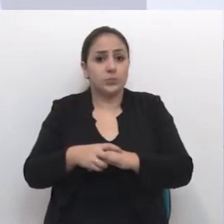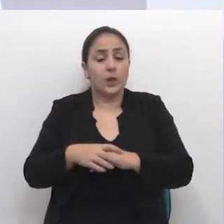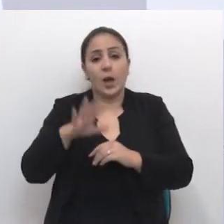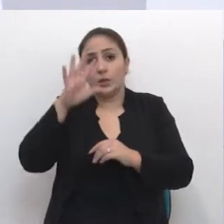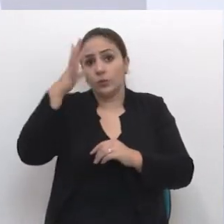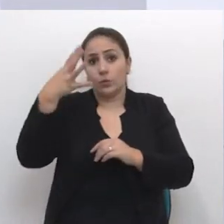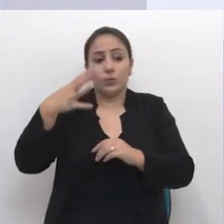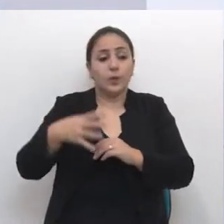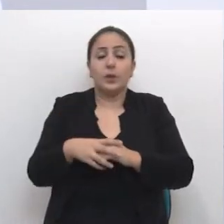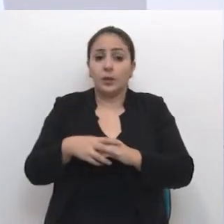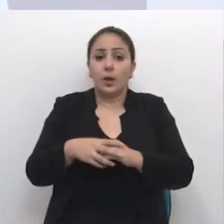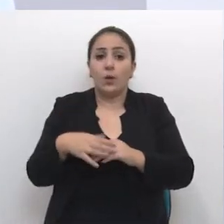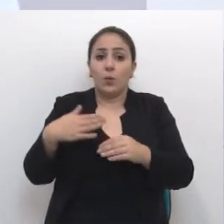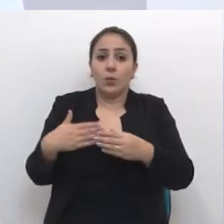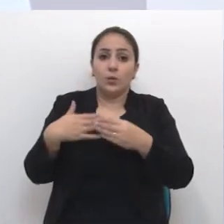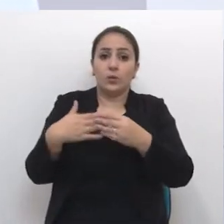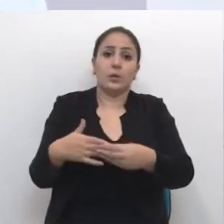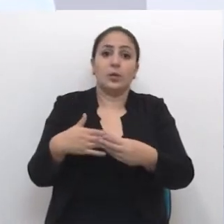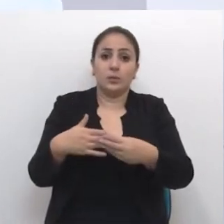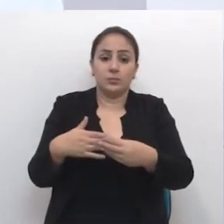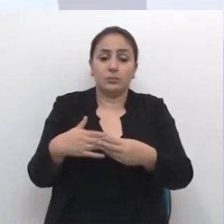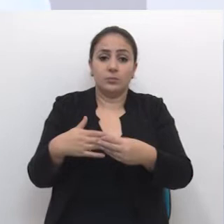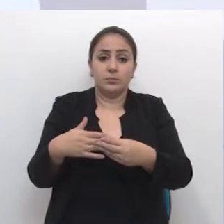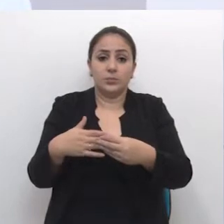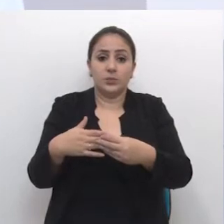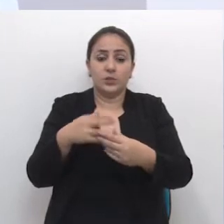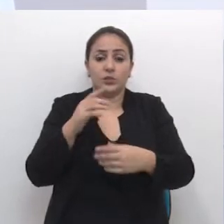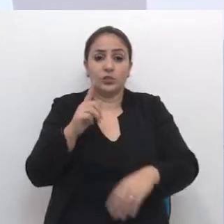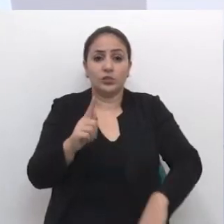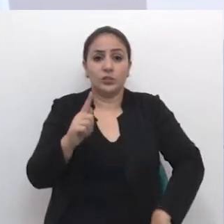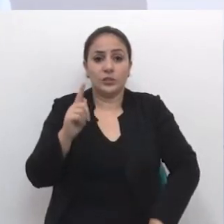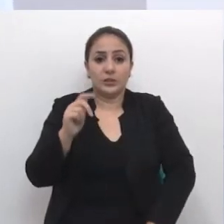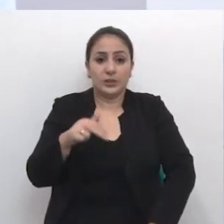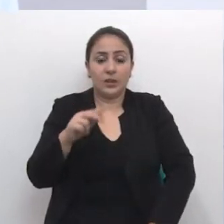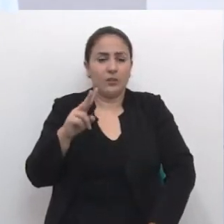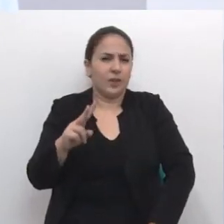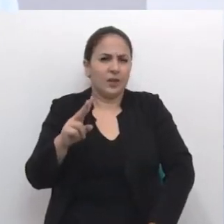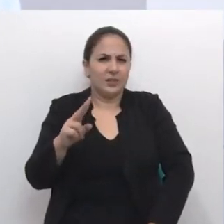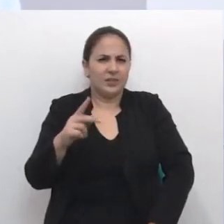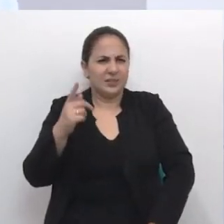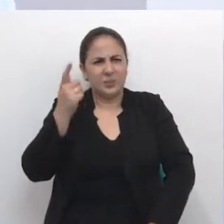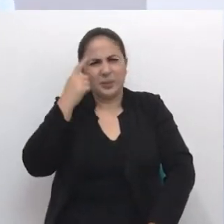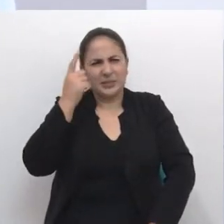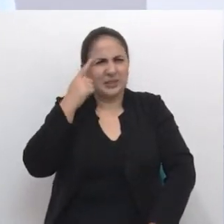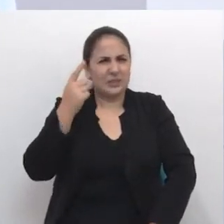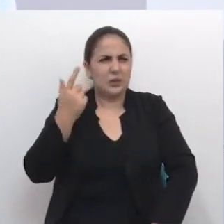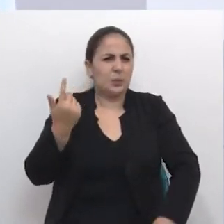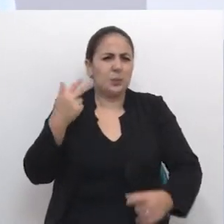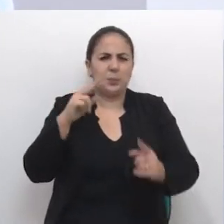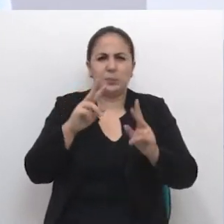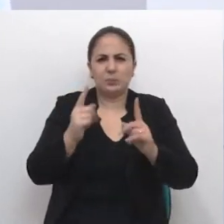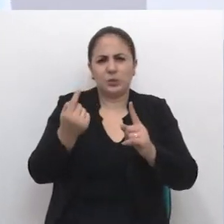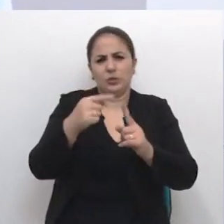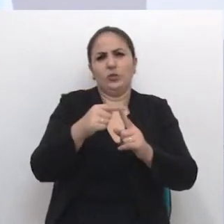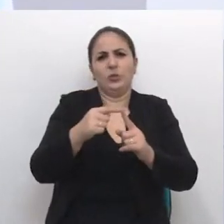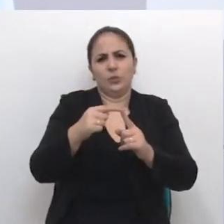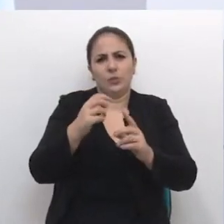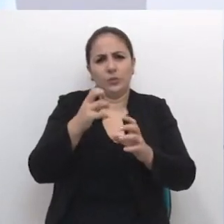a decisão de colocar o gás GNV. Até nem tanto visando o lado